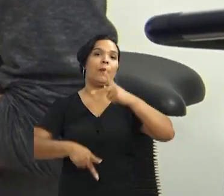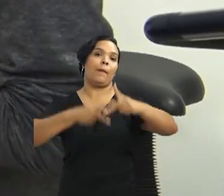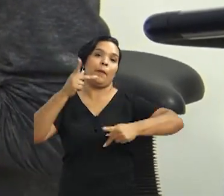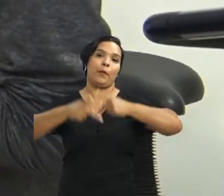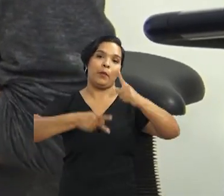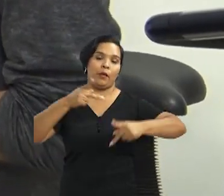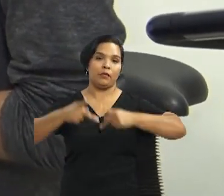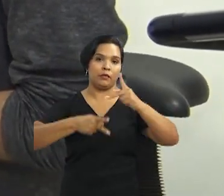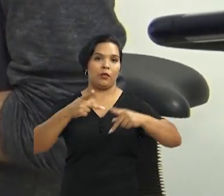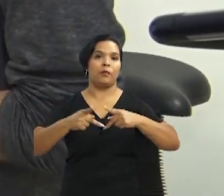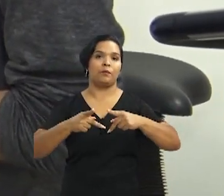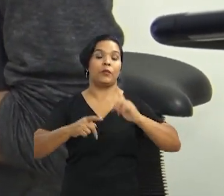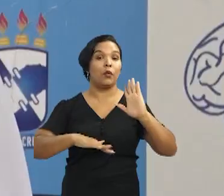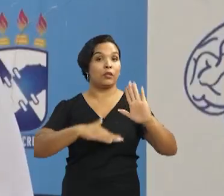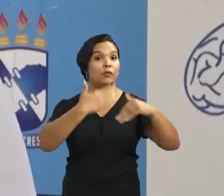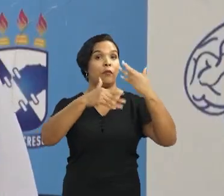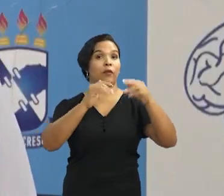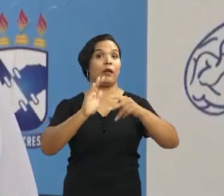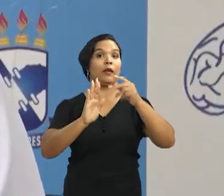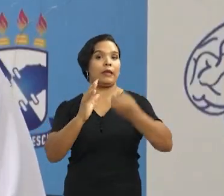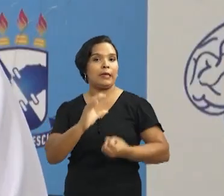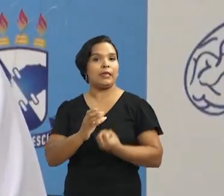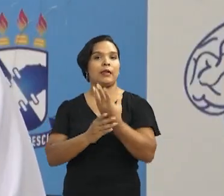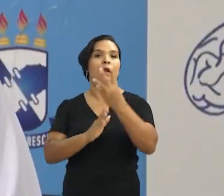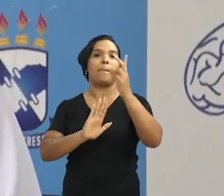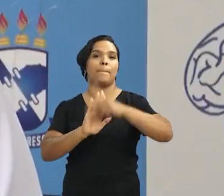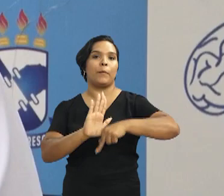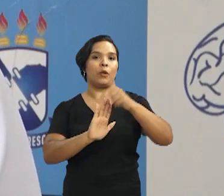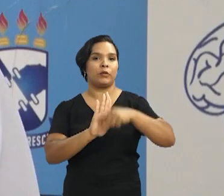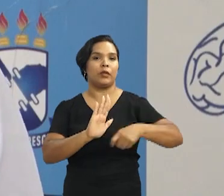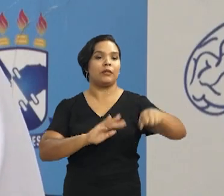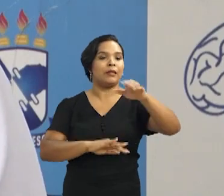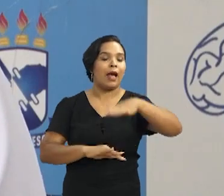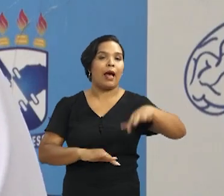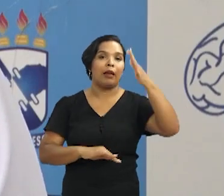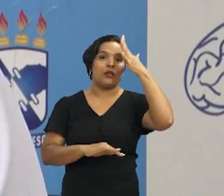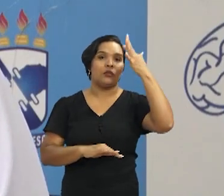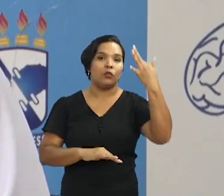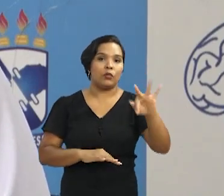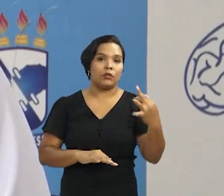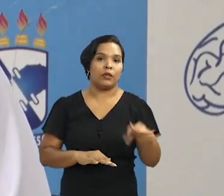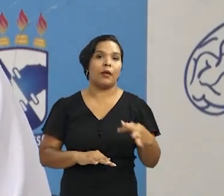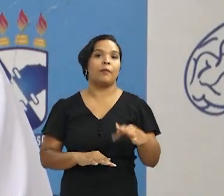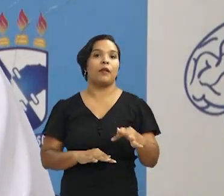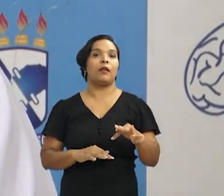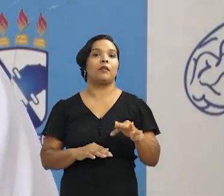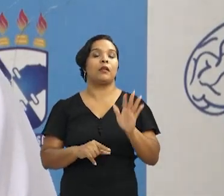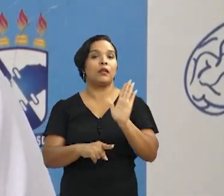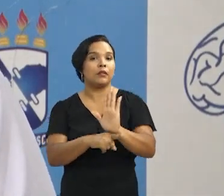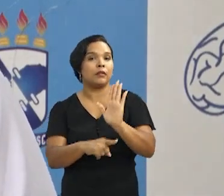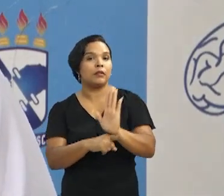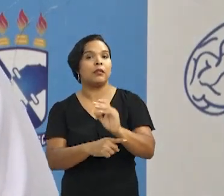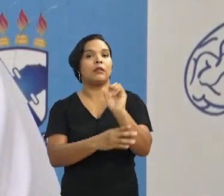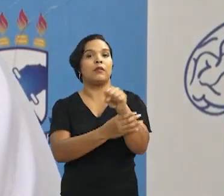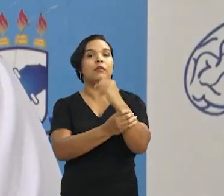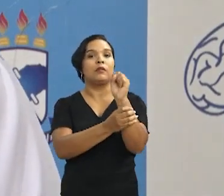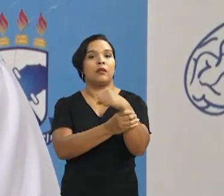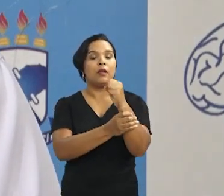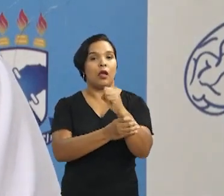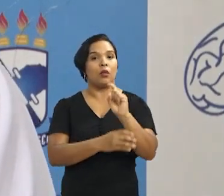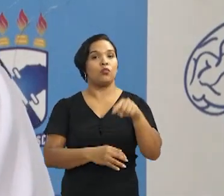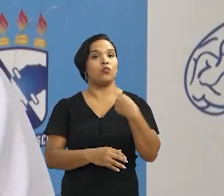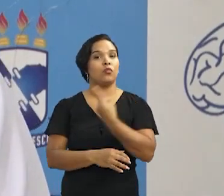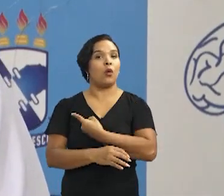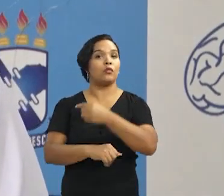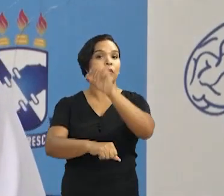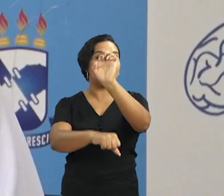vida para a população. Desenvolver projetos na área de dor de cabeça, promovendo assistência fisioterapêutica